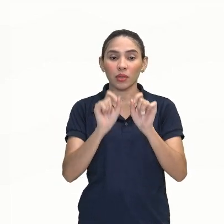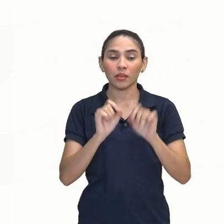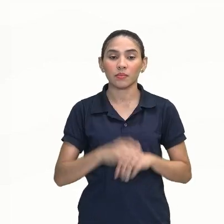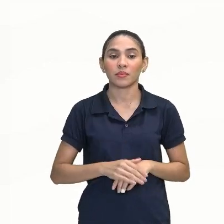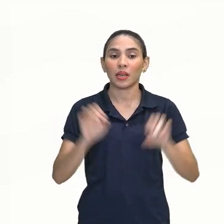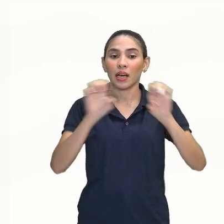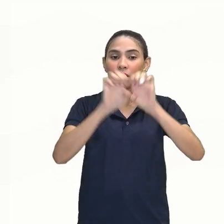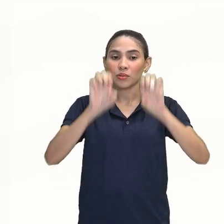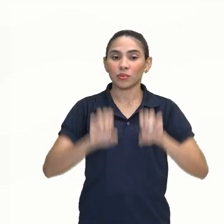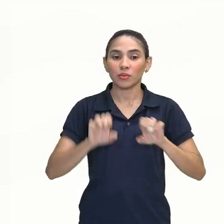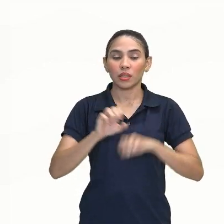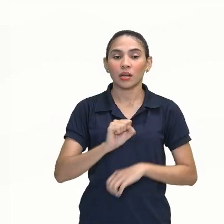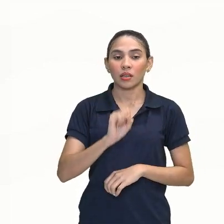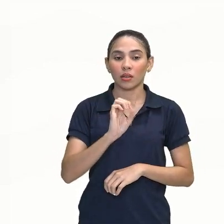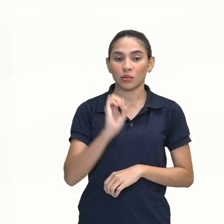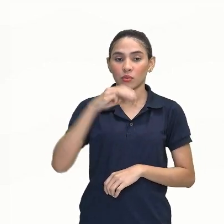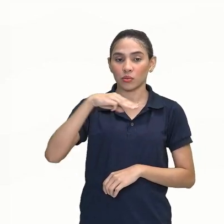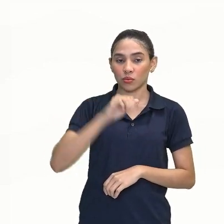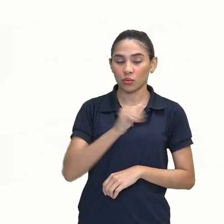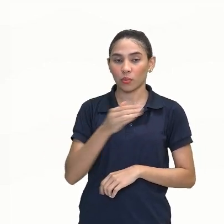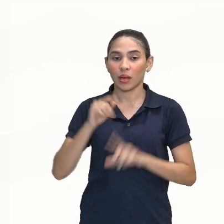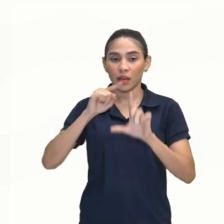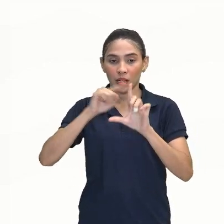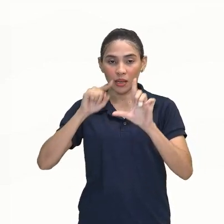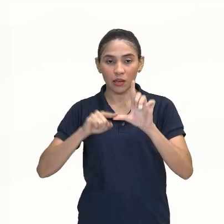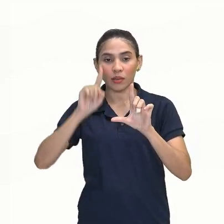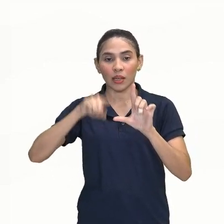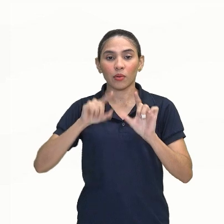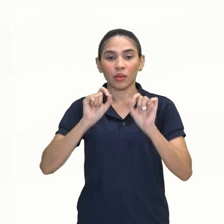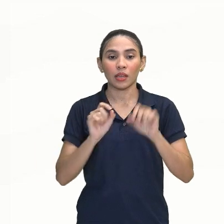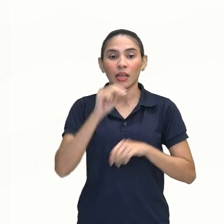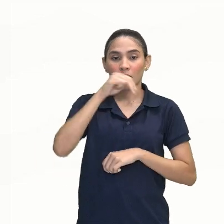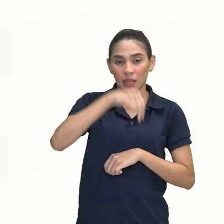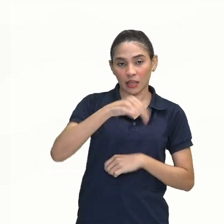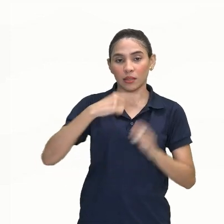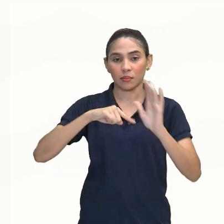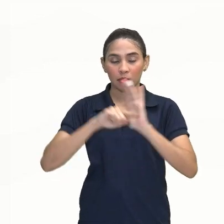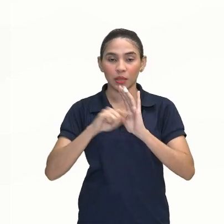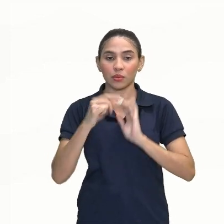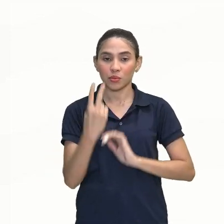da soma dos ângulos internos, é n menos 2